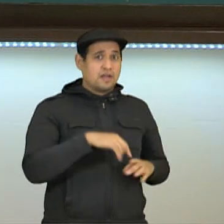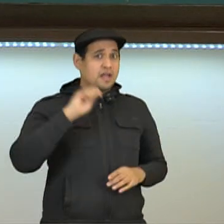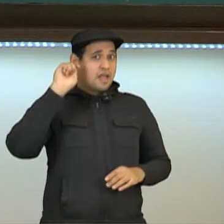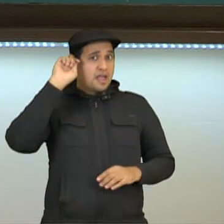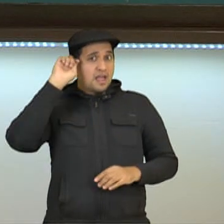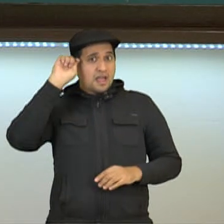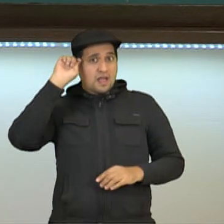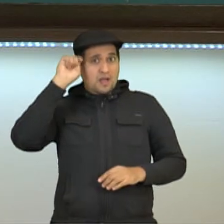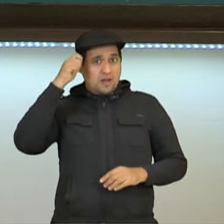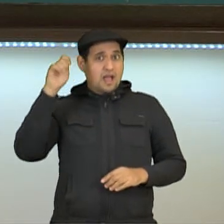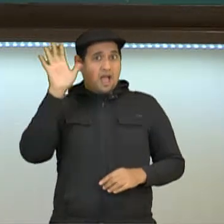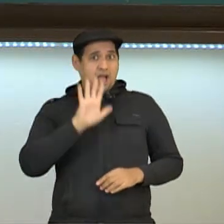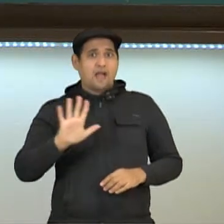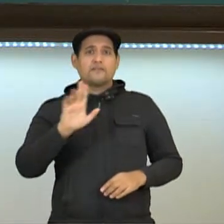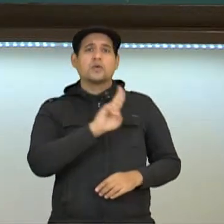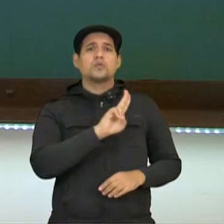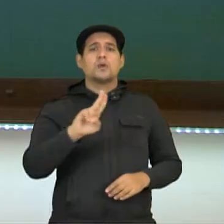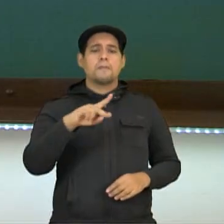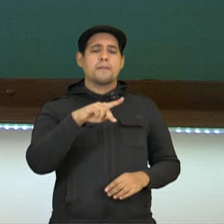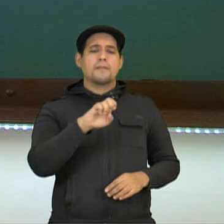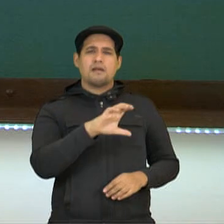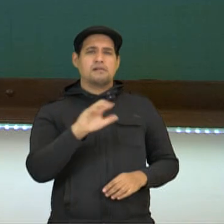de peças, tá?